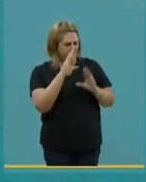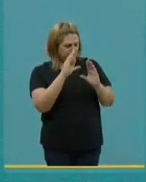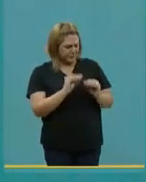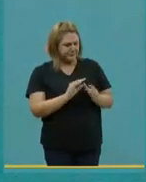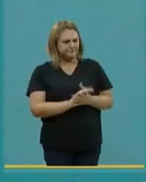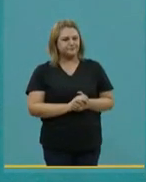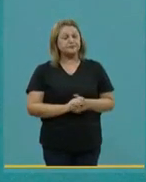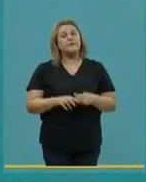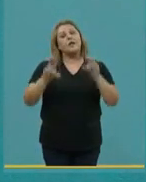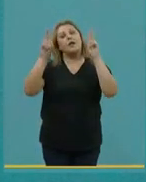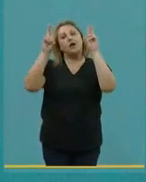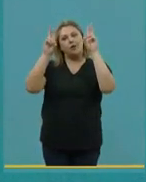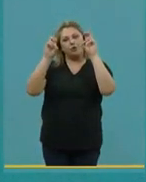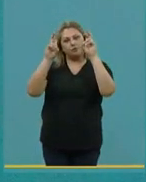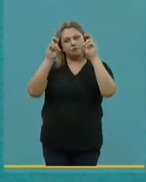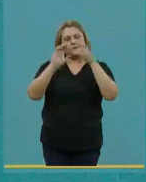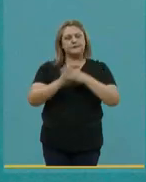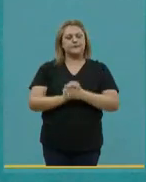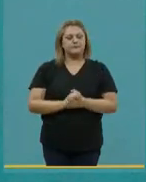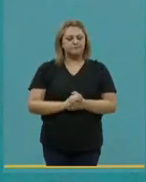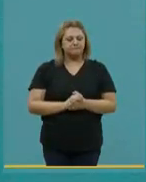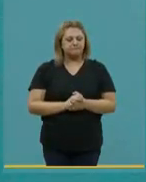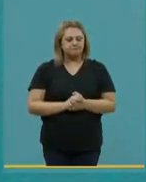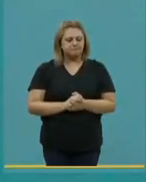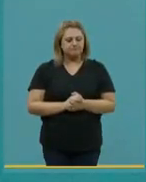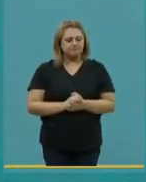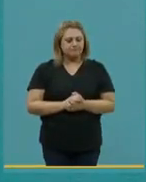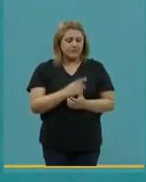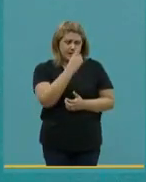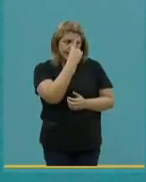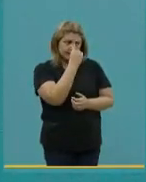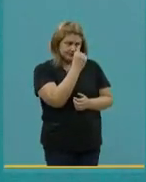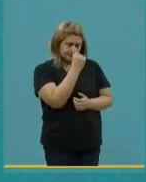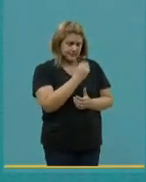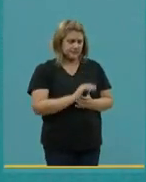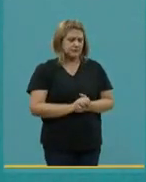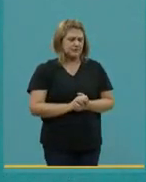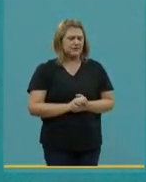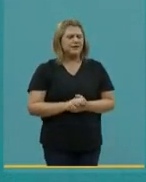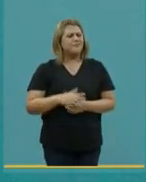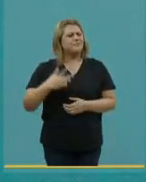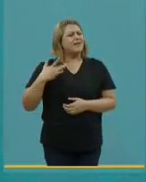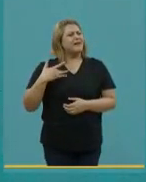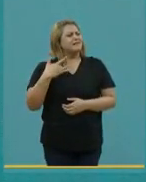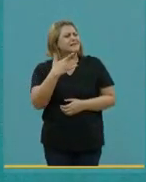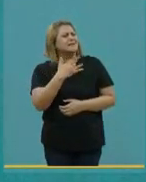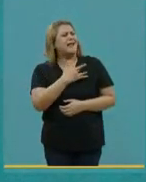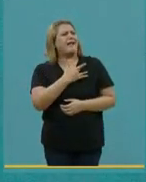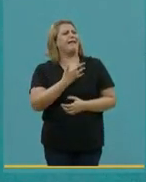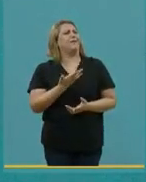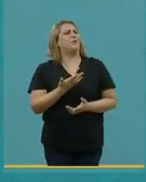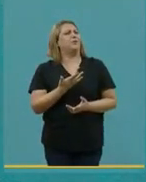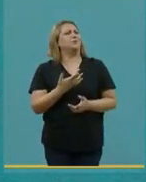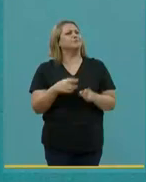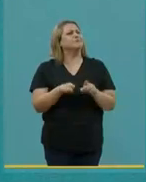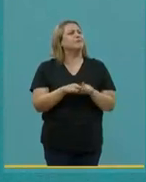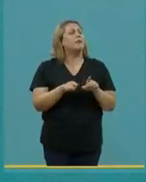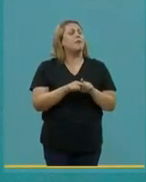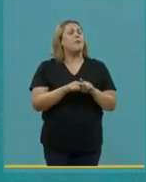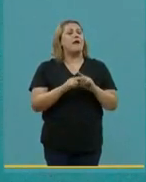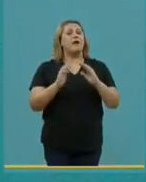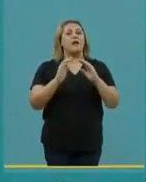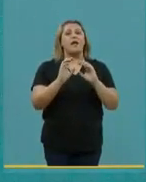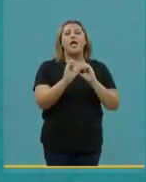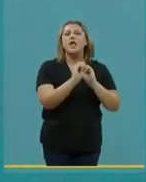que eu quero questionar geraldo alckmin é sobre a saúde e educação a emenda da